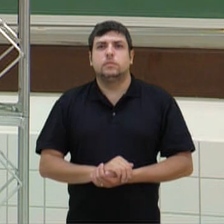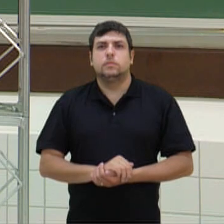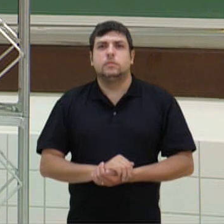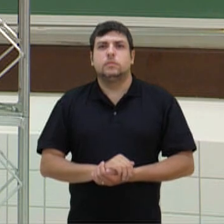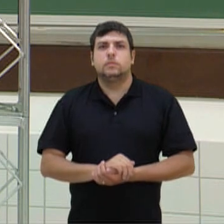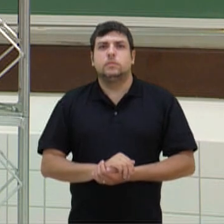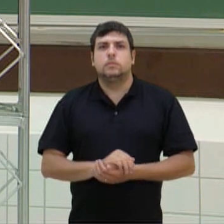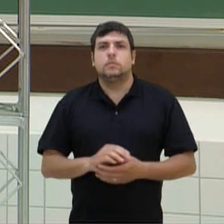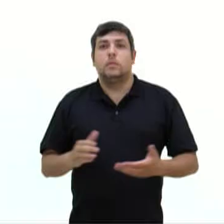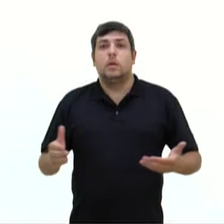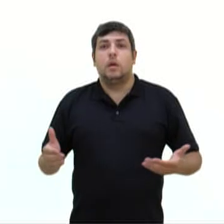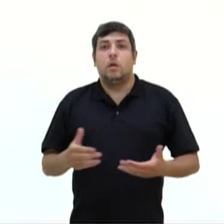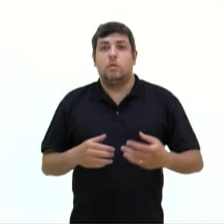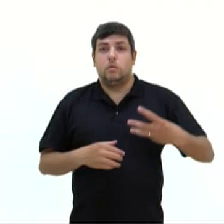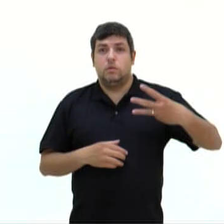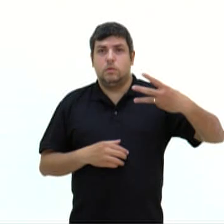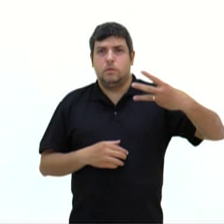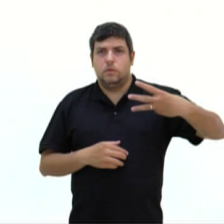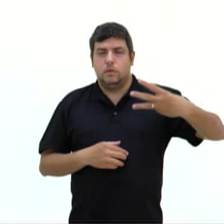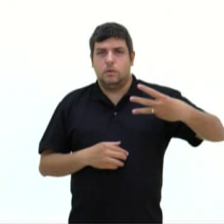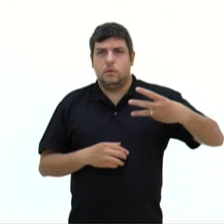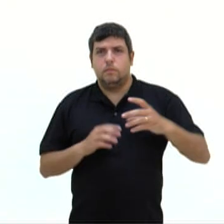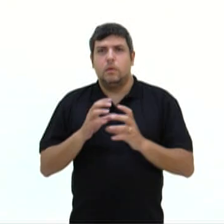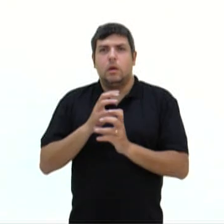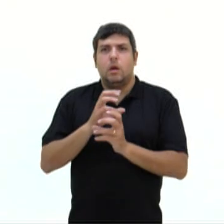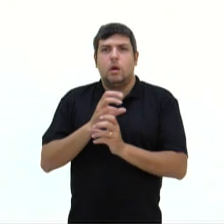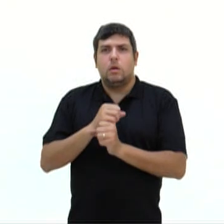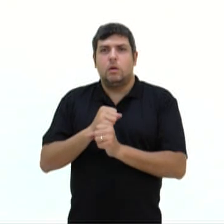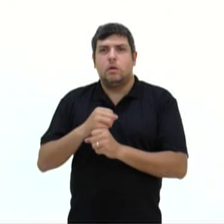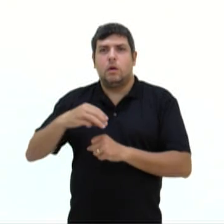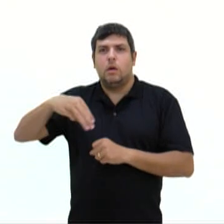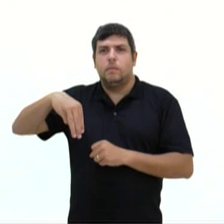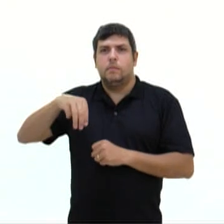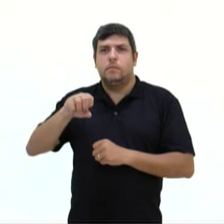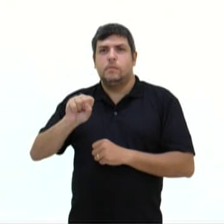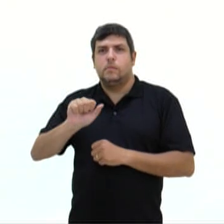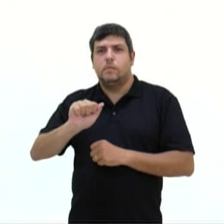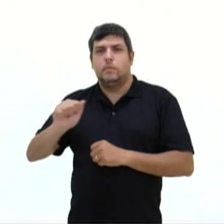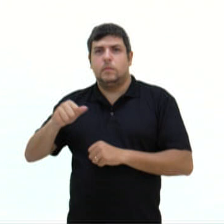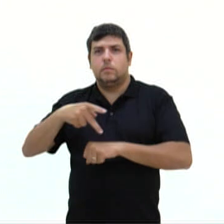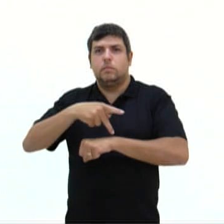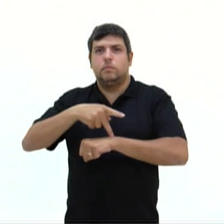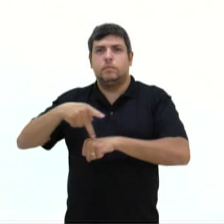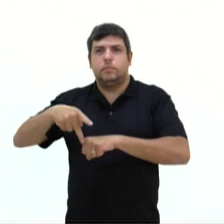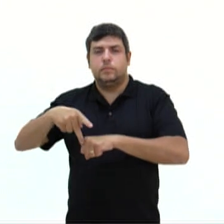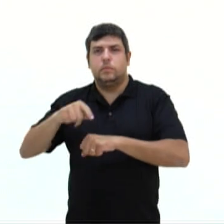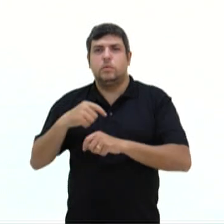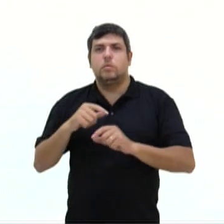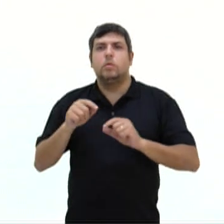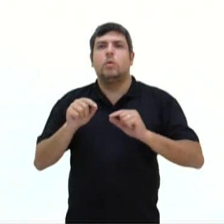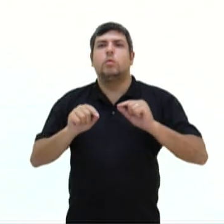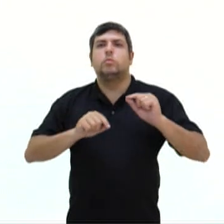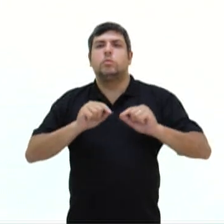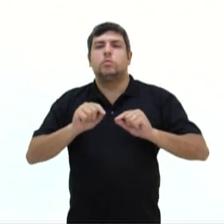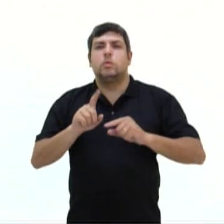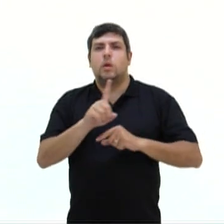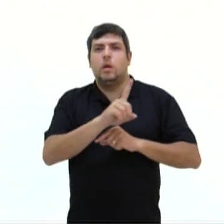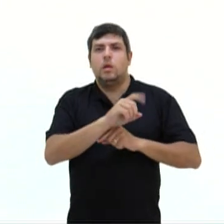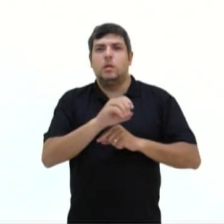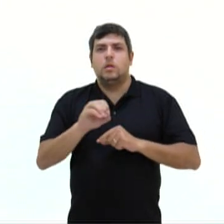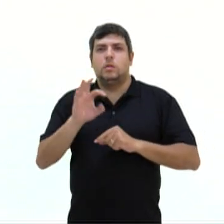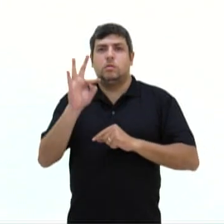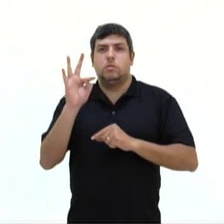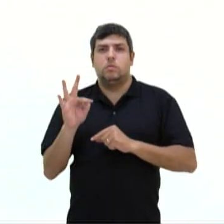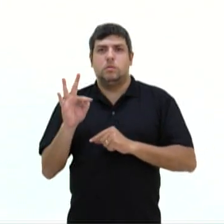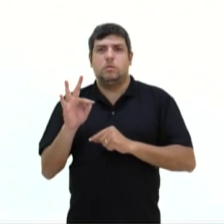Agora, o nosso terceiro passo. Cálculo da massa de hematita pura, né, represente em 100 toneladas da substância,